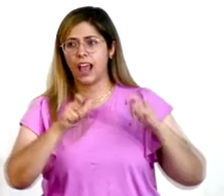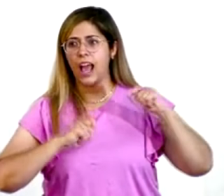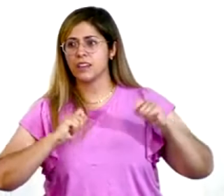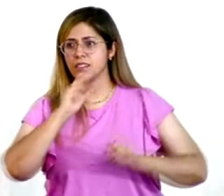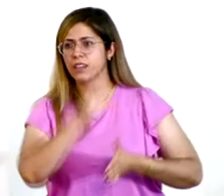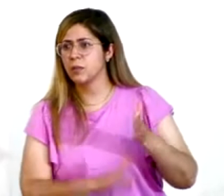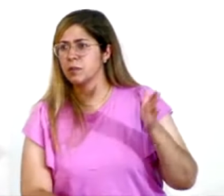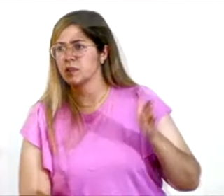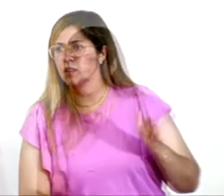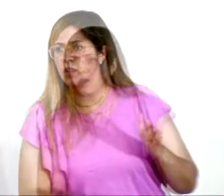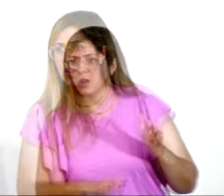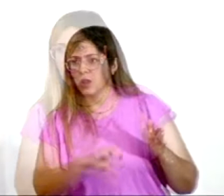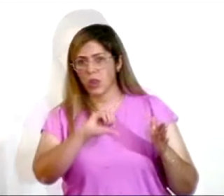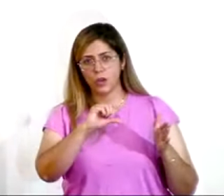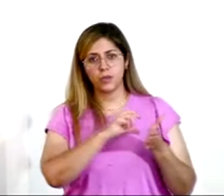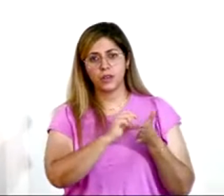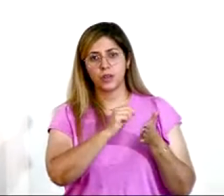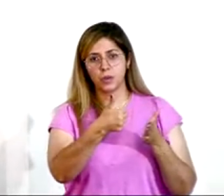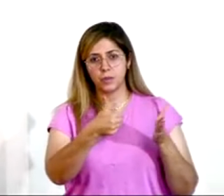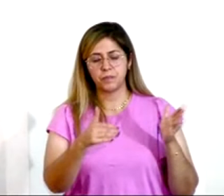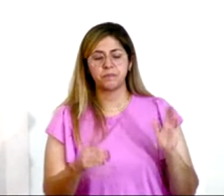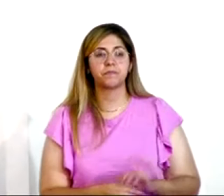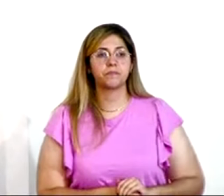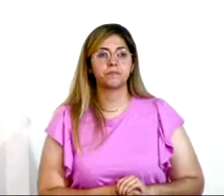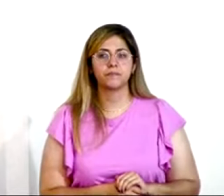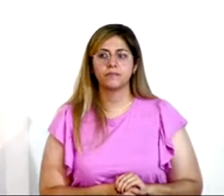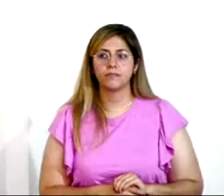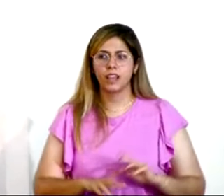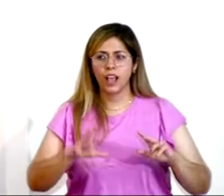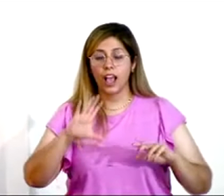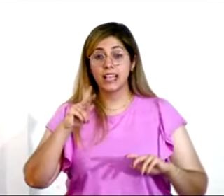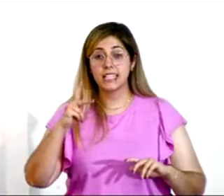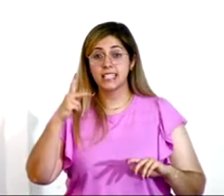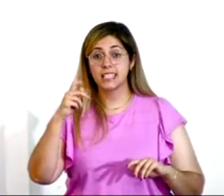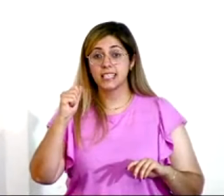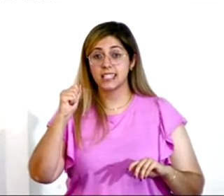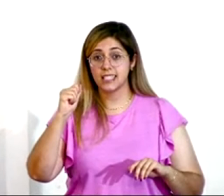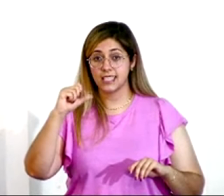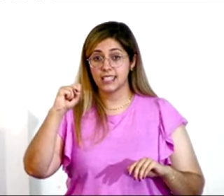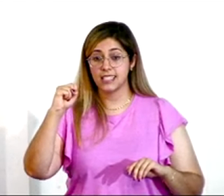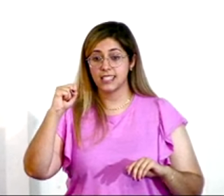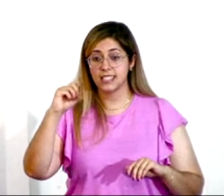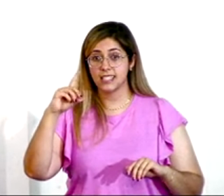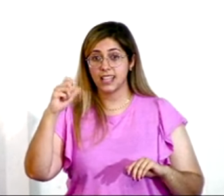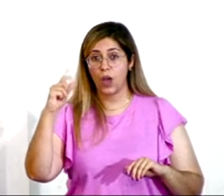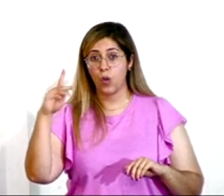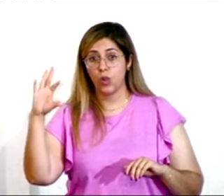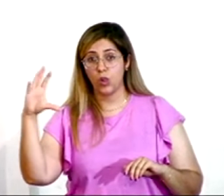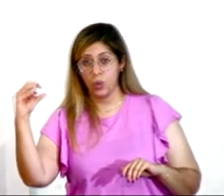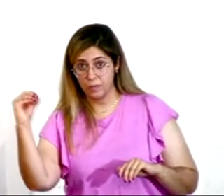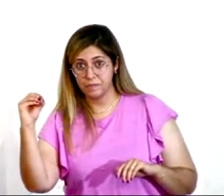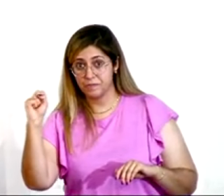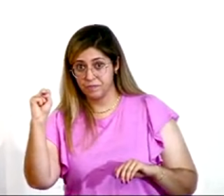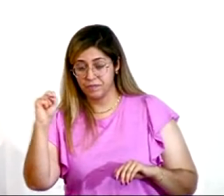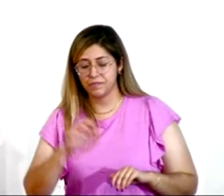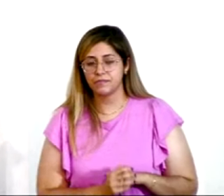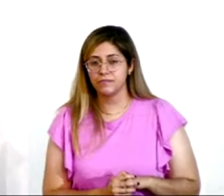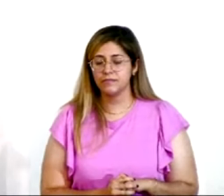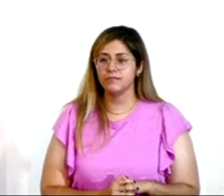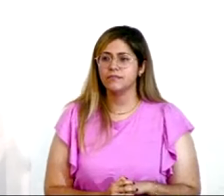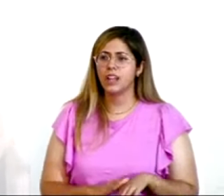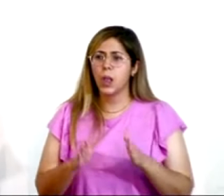ameaças e morte contra os discípulos do Senhor, dirigiu-se ao sumo sacerdote. E lhe pediu cartas para as sinagogas